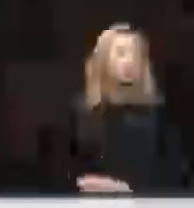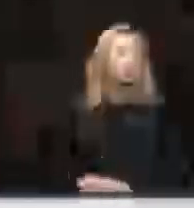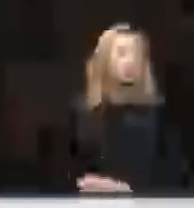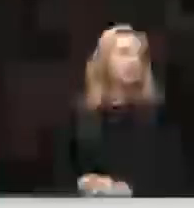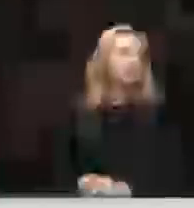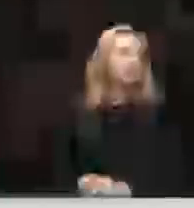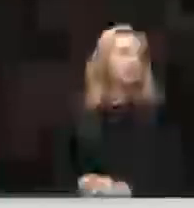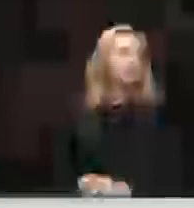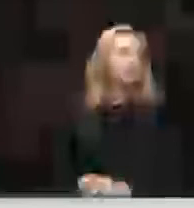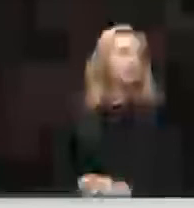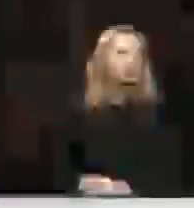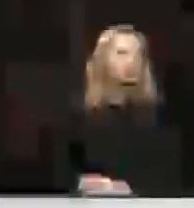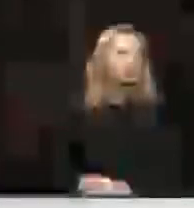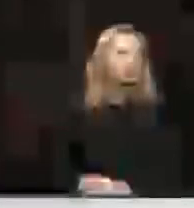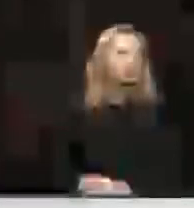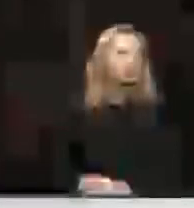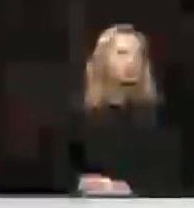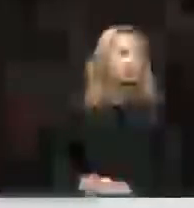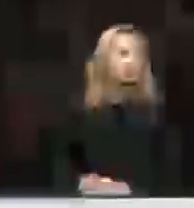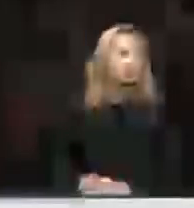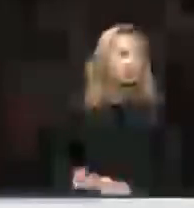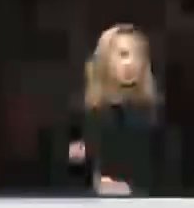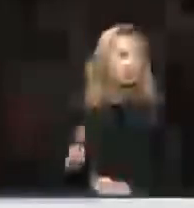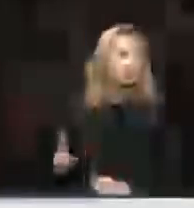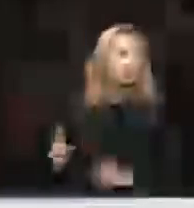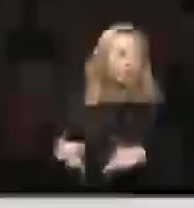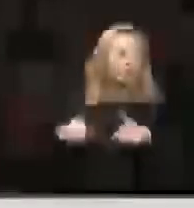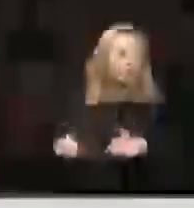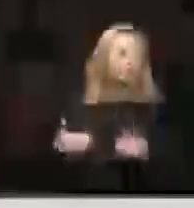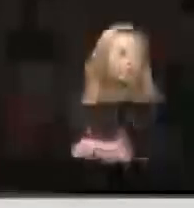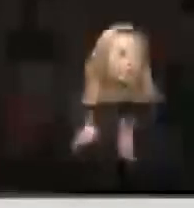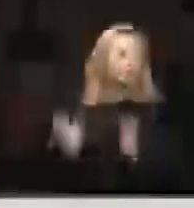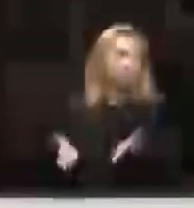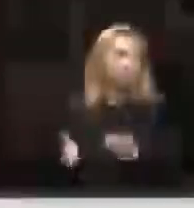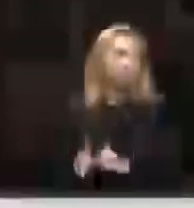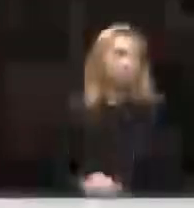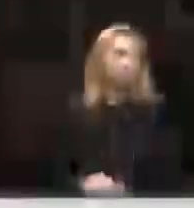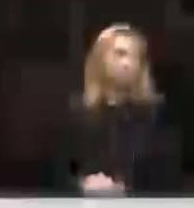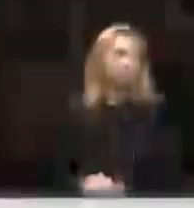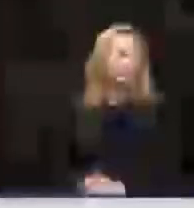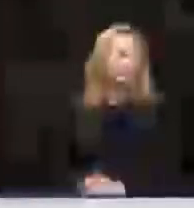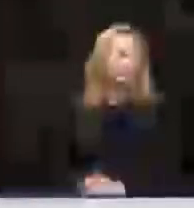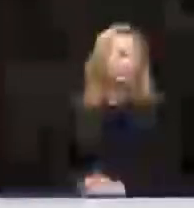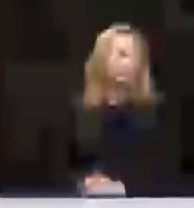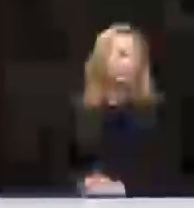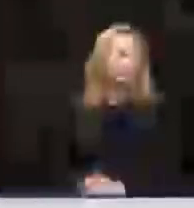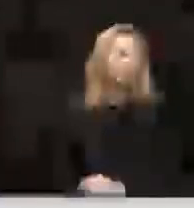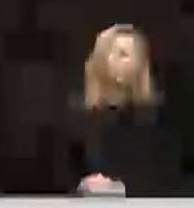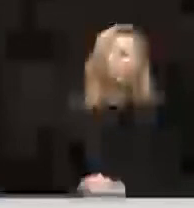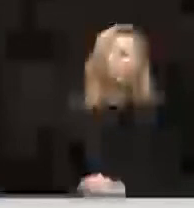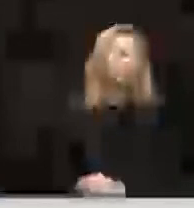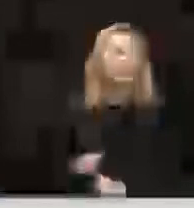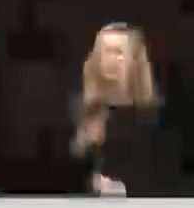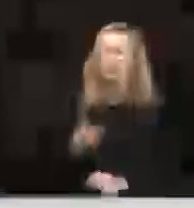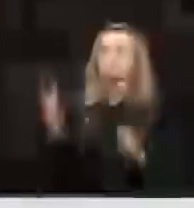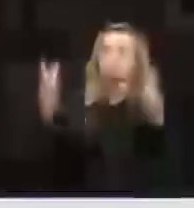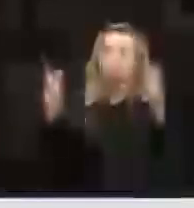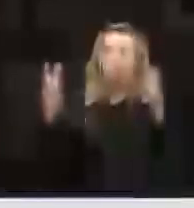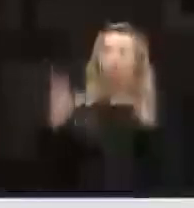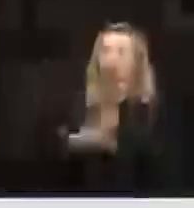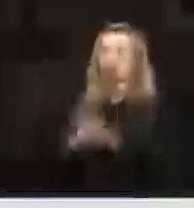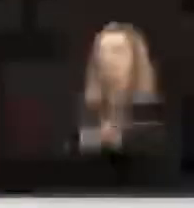porque continuada e aplicada por vezes sem qualquer critério ao